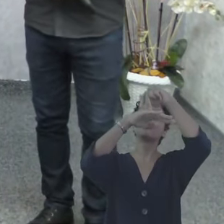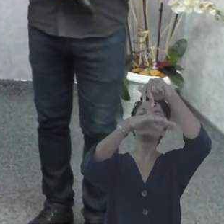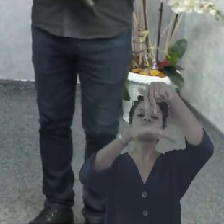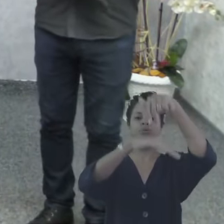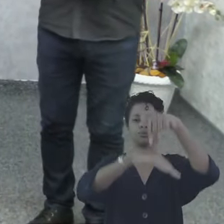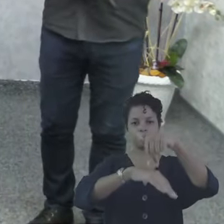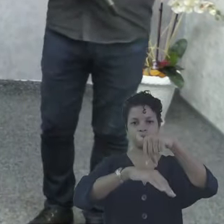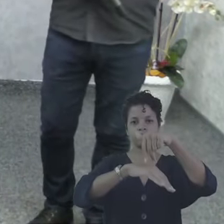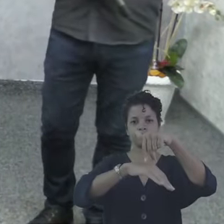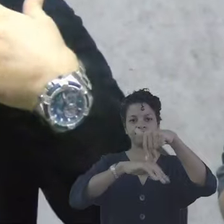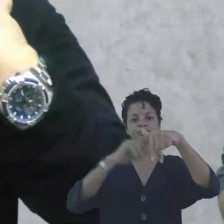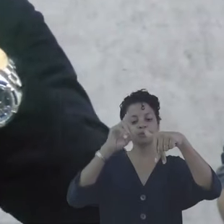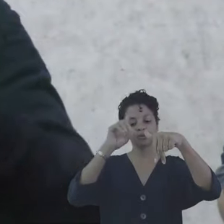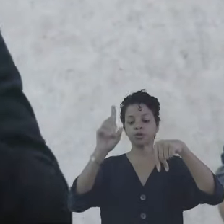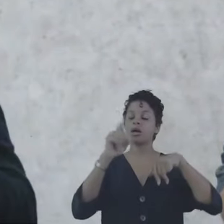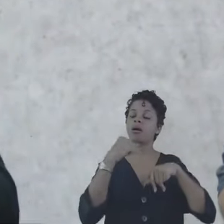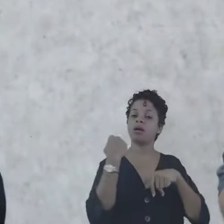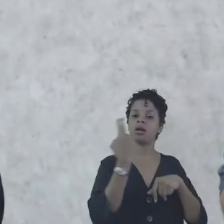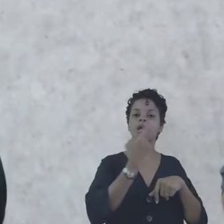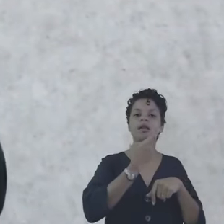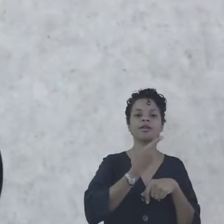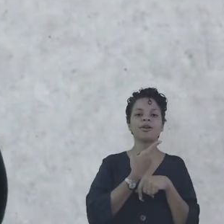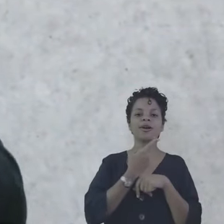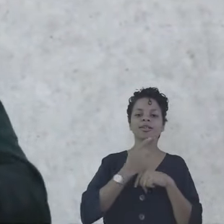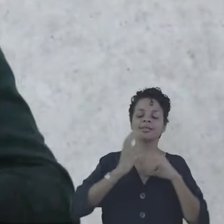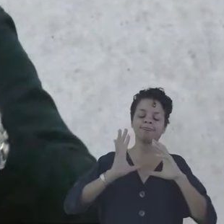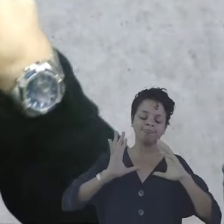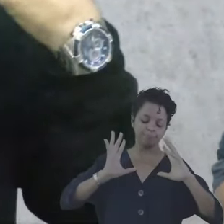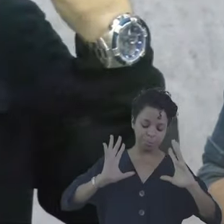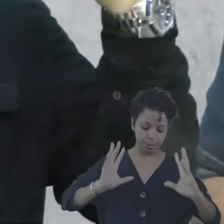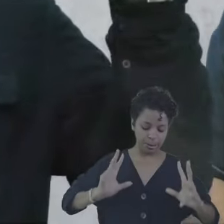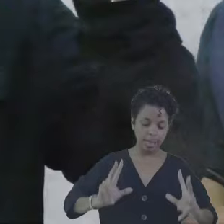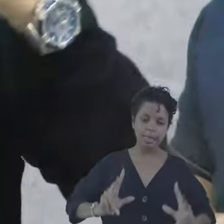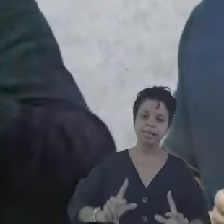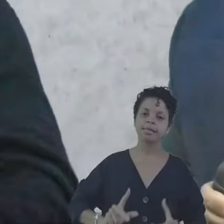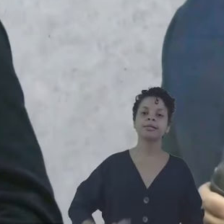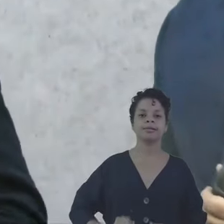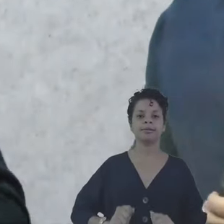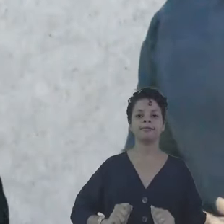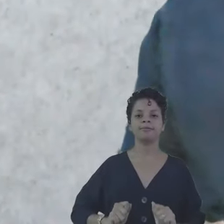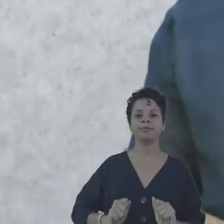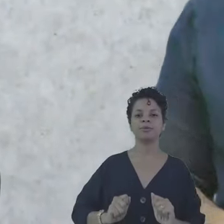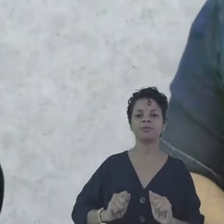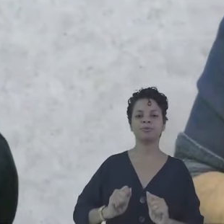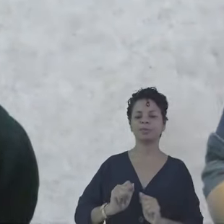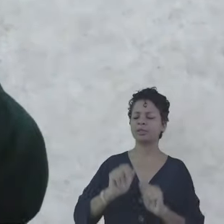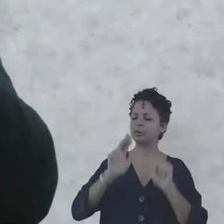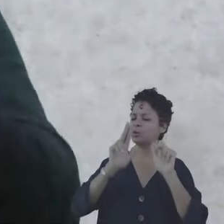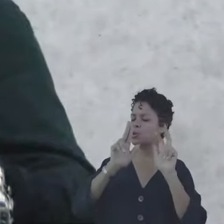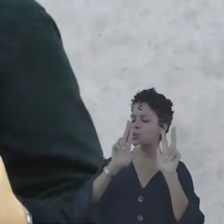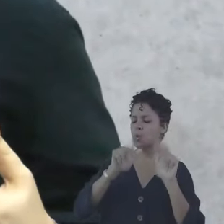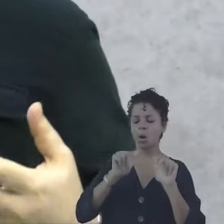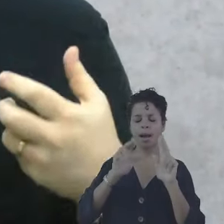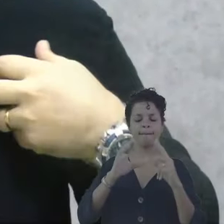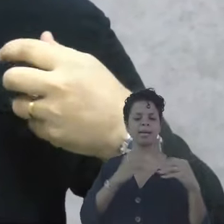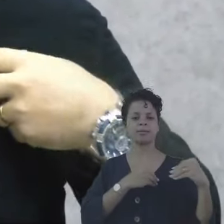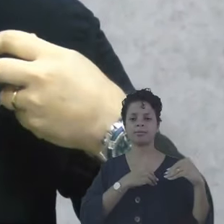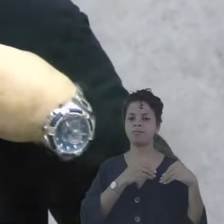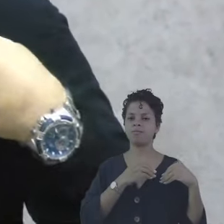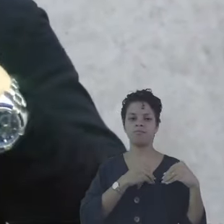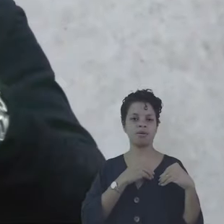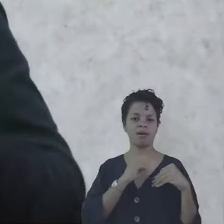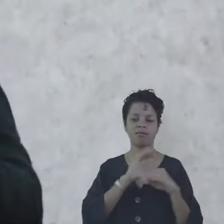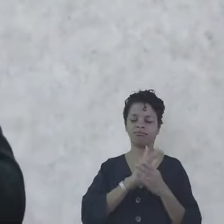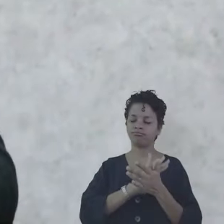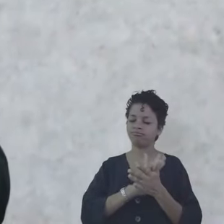buscar, um dia que nós seremos lavados e purificados no sangue do Cordeiro, e nunca mais o pecado entrará em